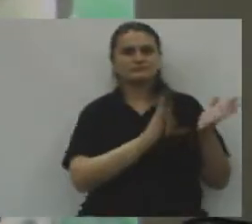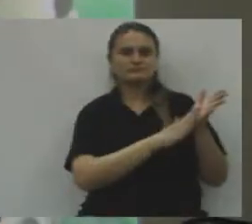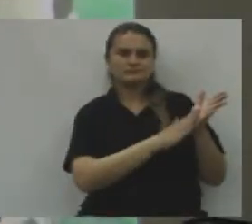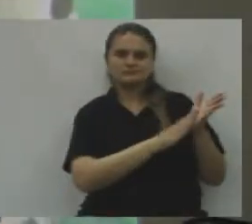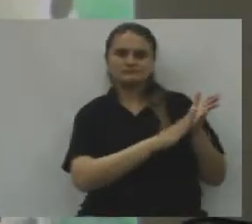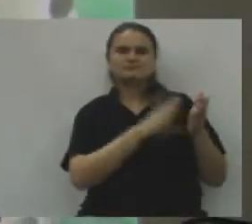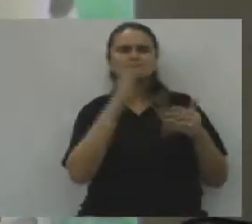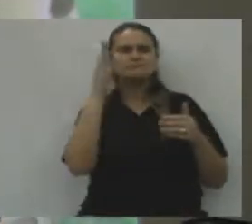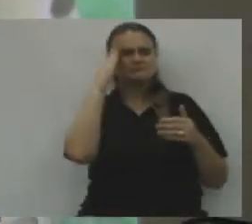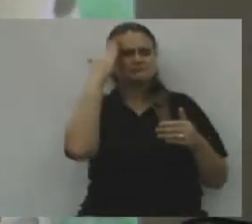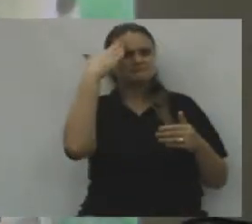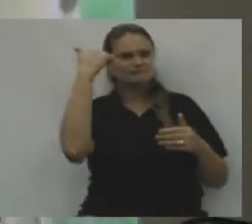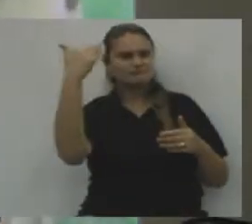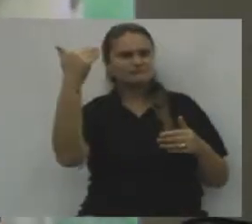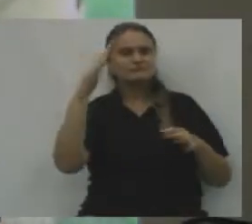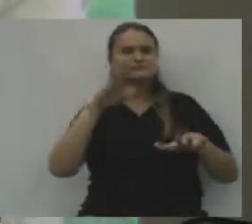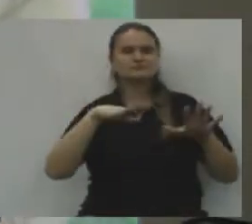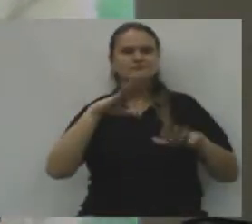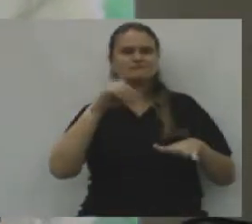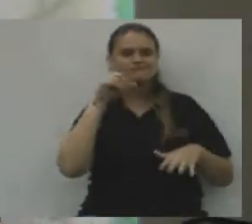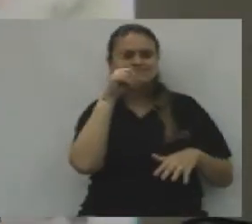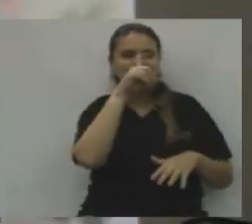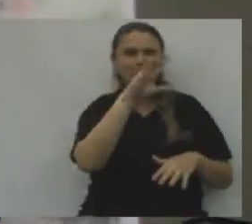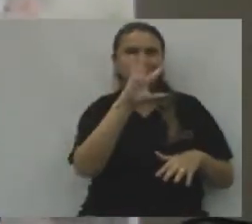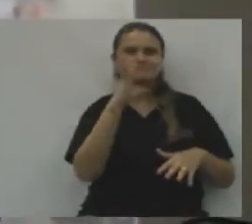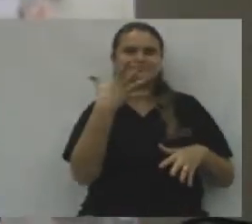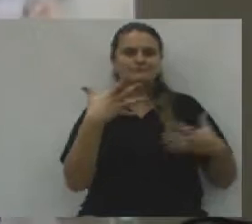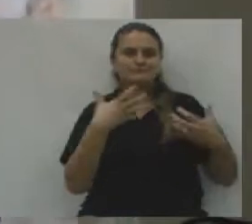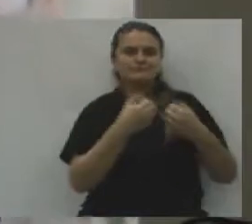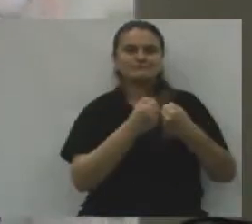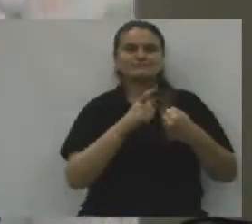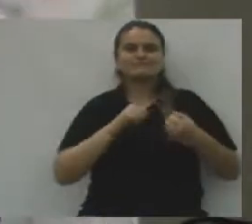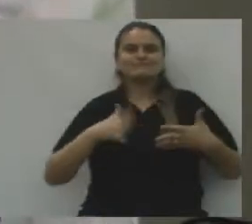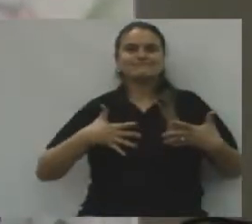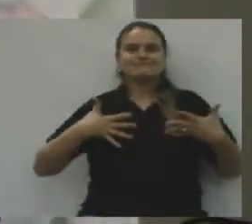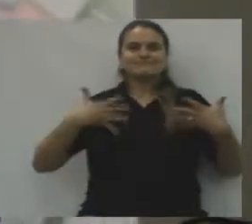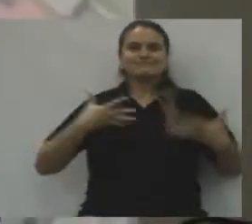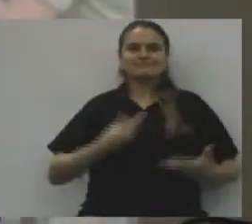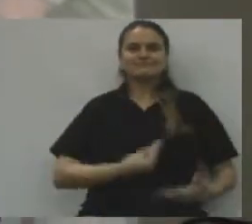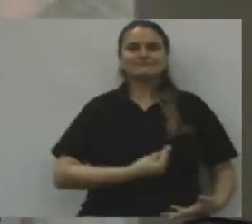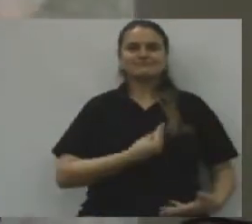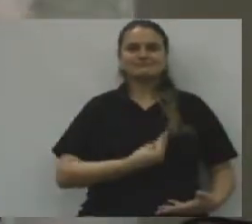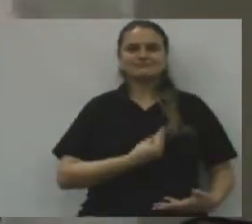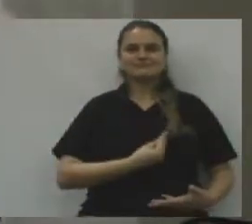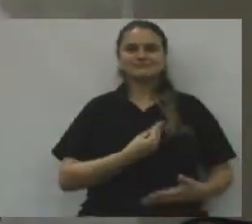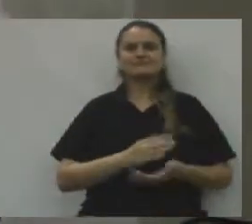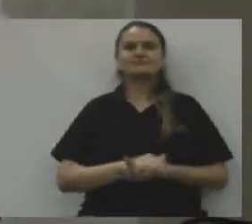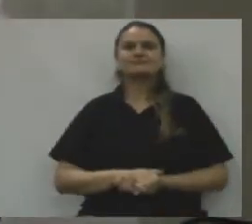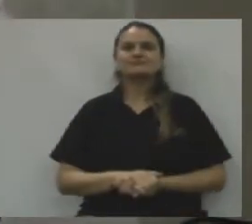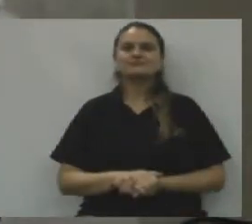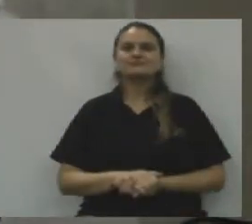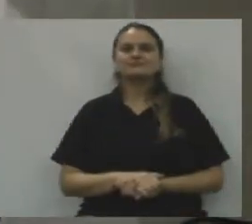a prova de que, por mais complicada que tenha sido essa situação, a alegria de viver é bem maior.